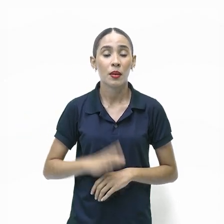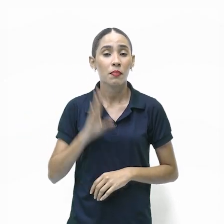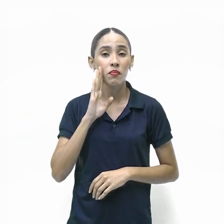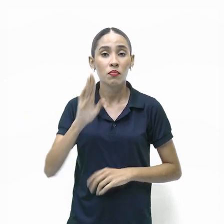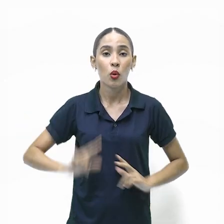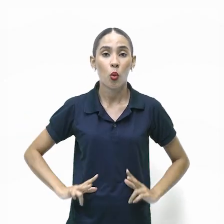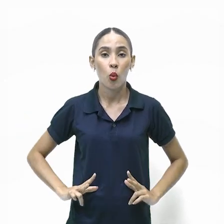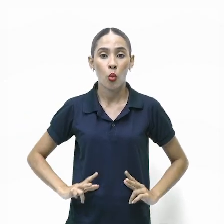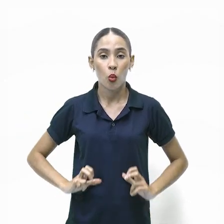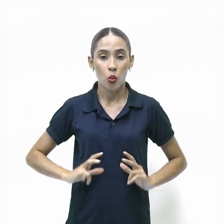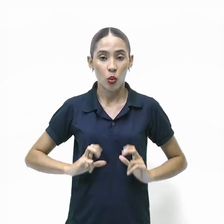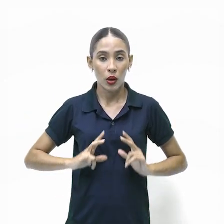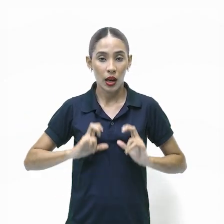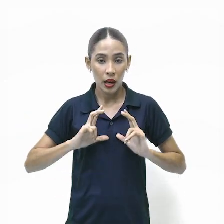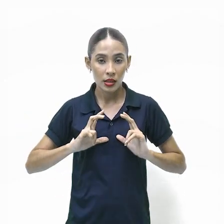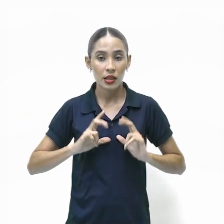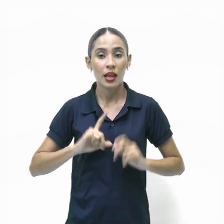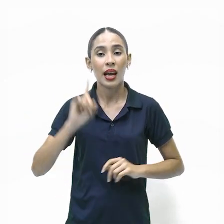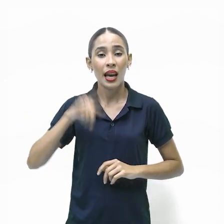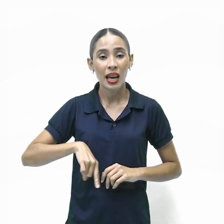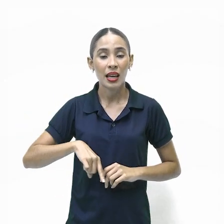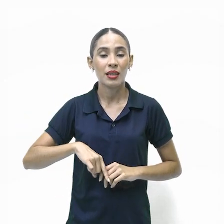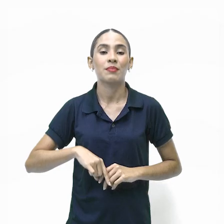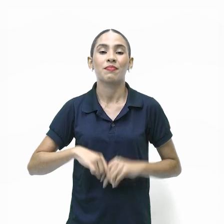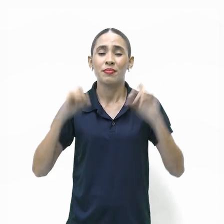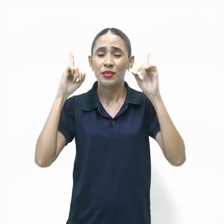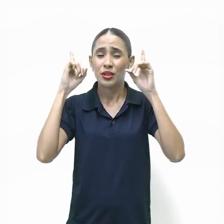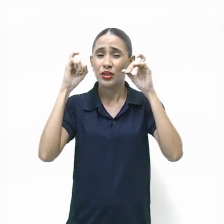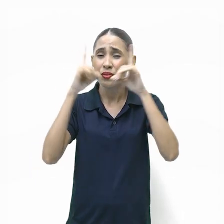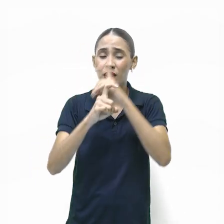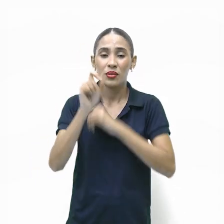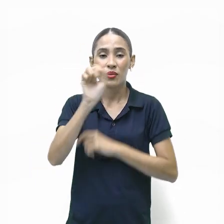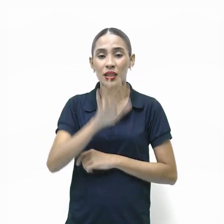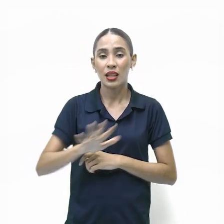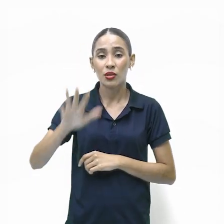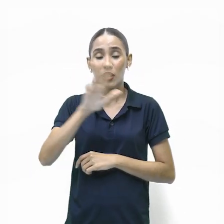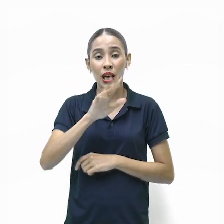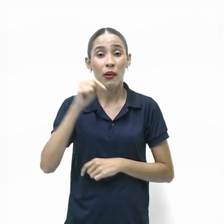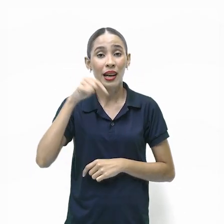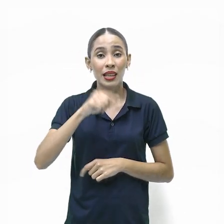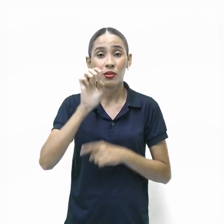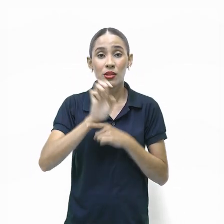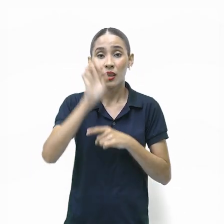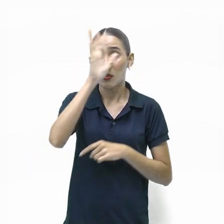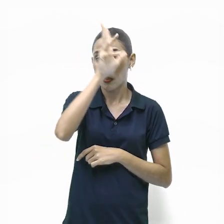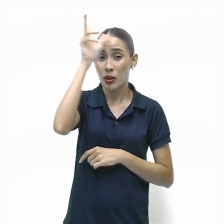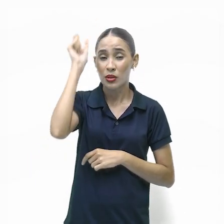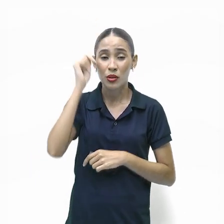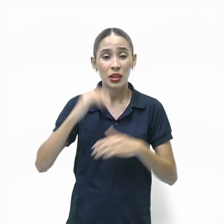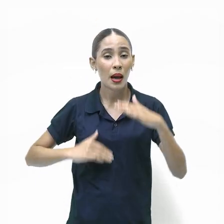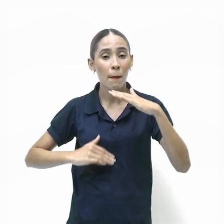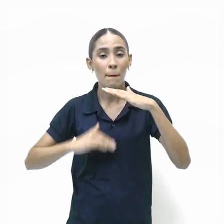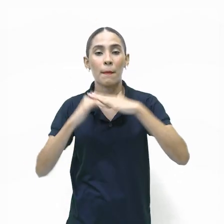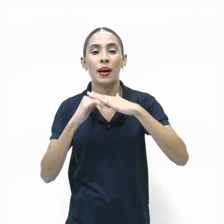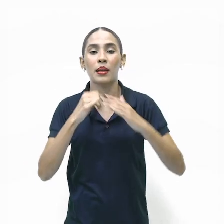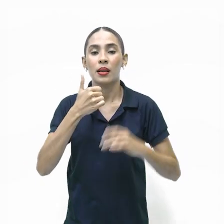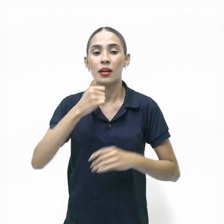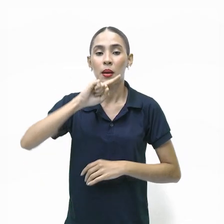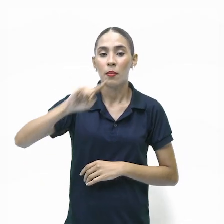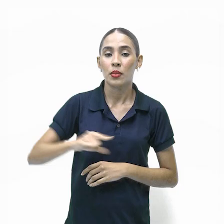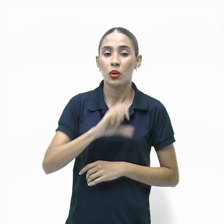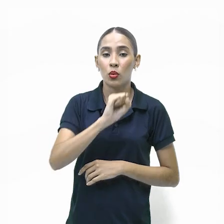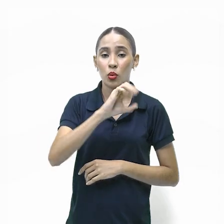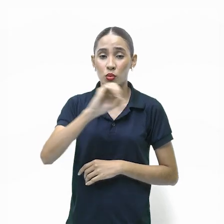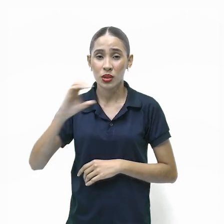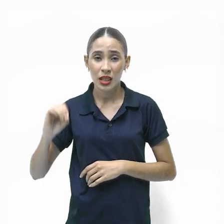câncer no colo do útero feminino, é um desafio nacional. E no estado do Amazonas deve ter mais de 1.800